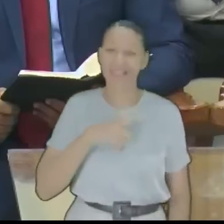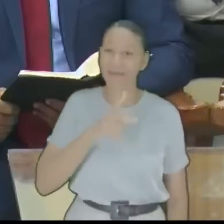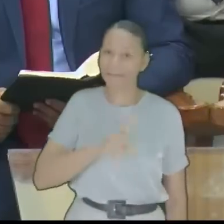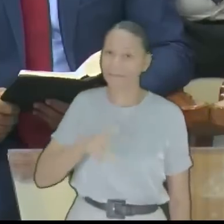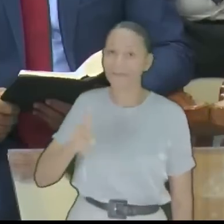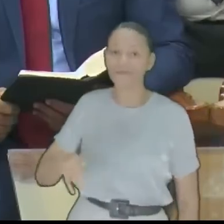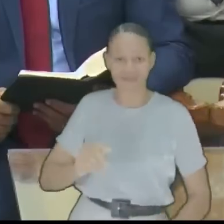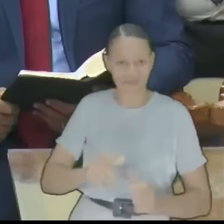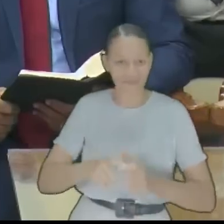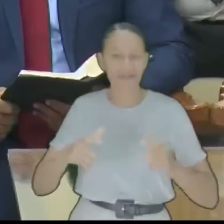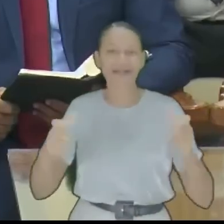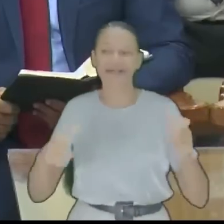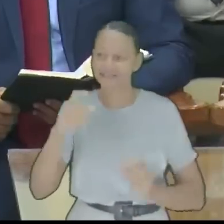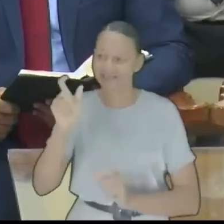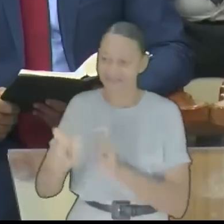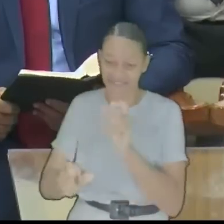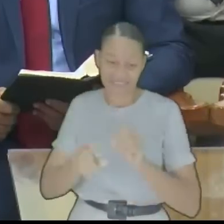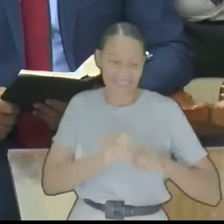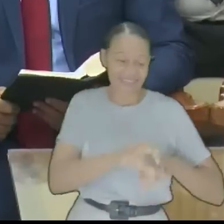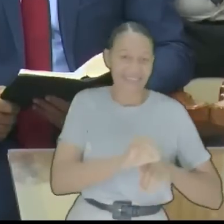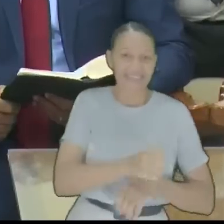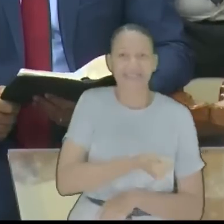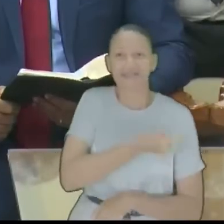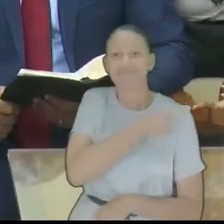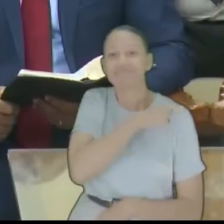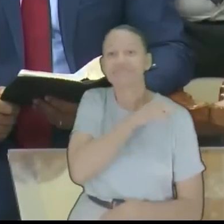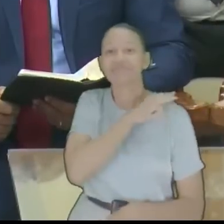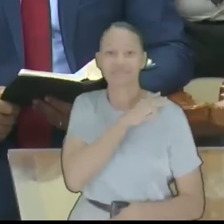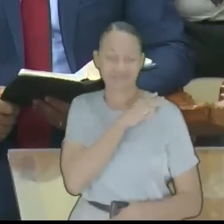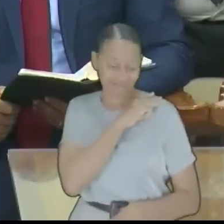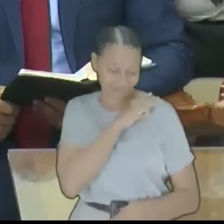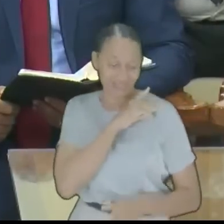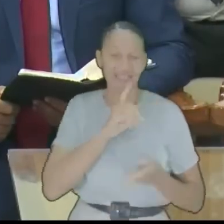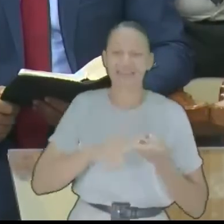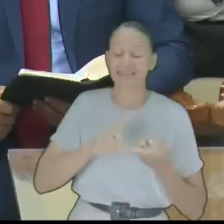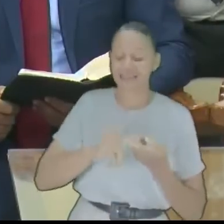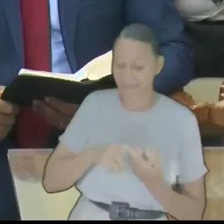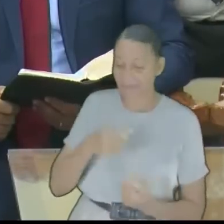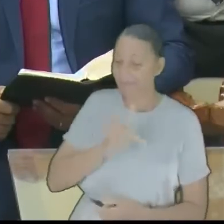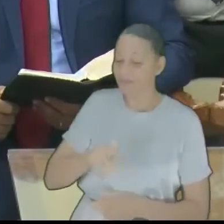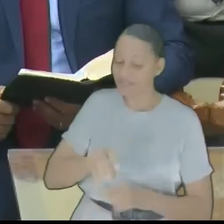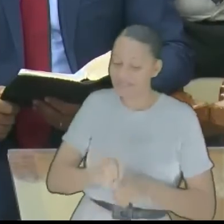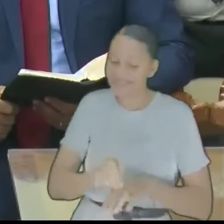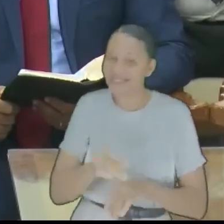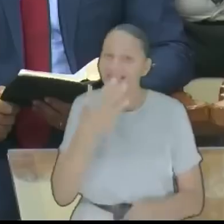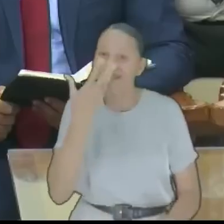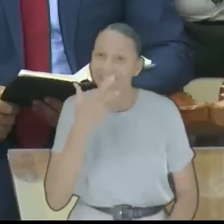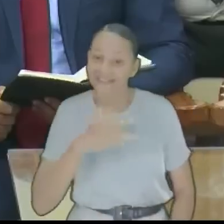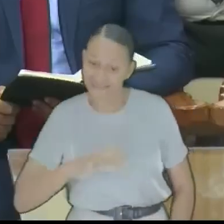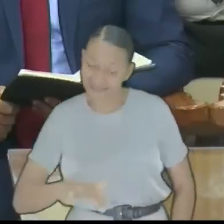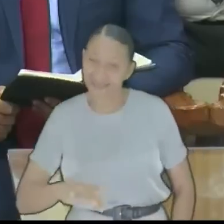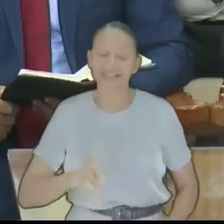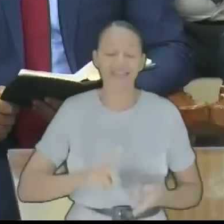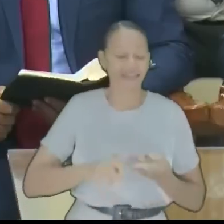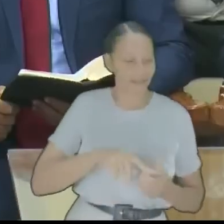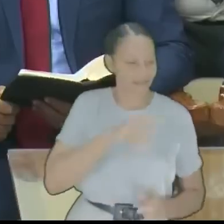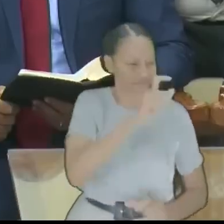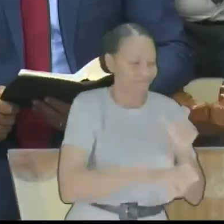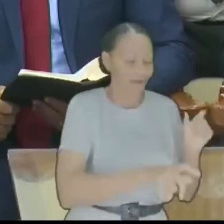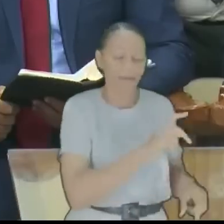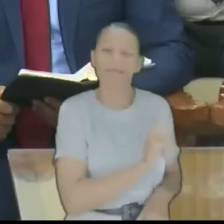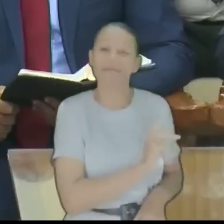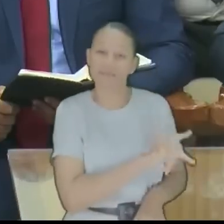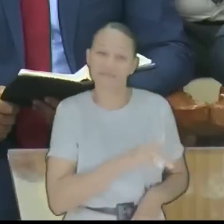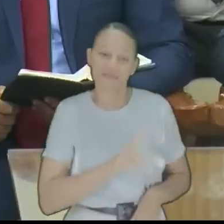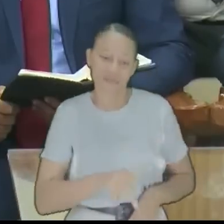professores de ensino médio, professores infantis, professores de ensino